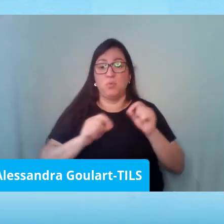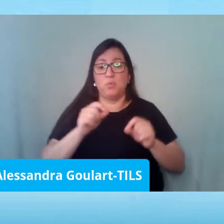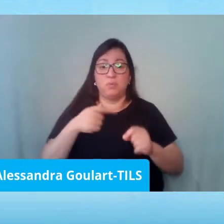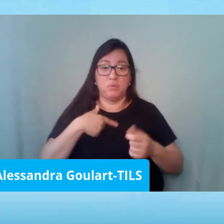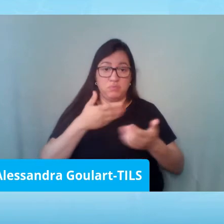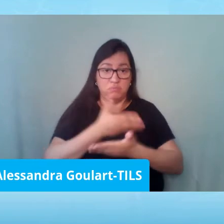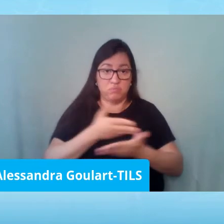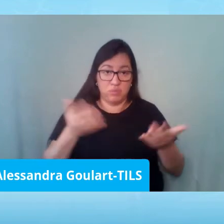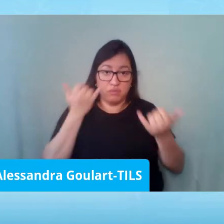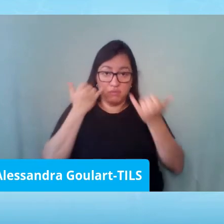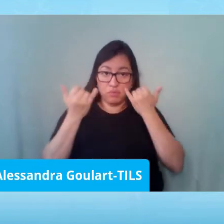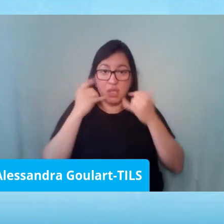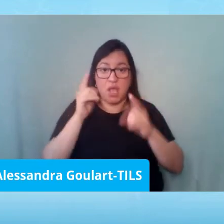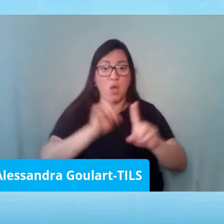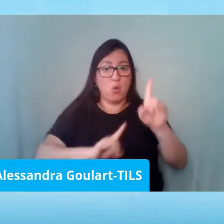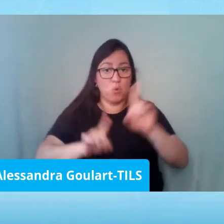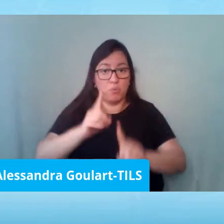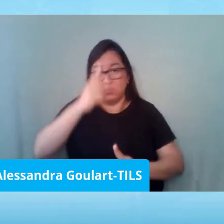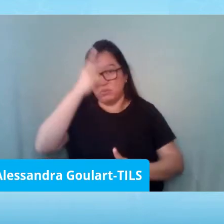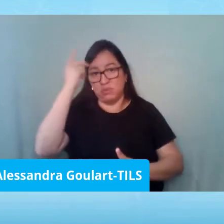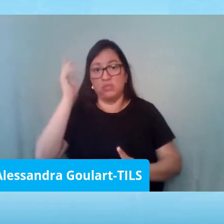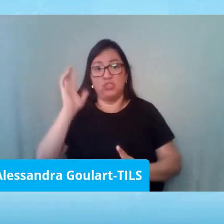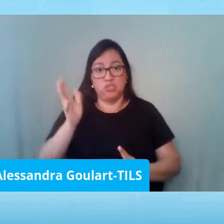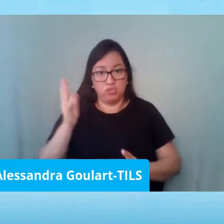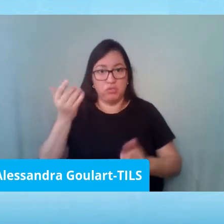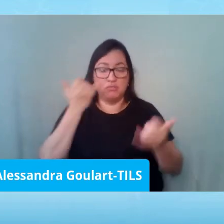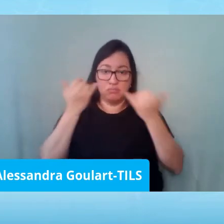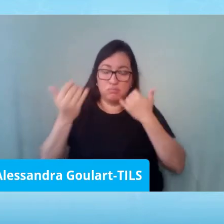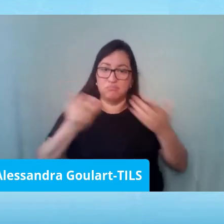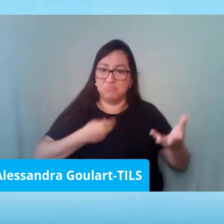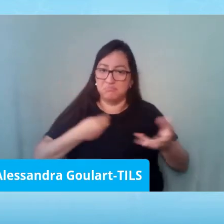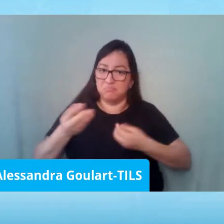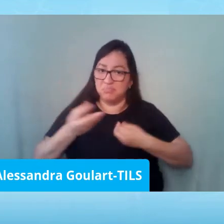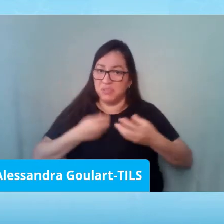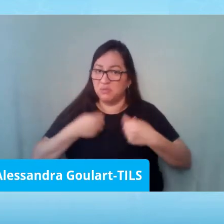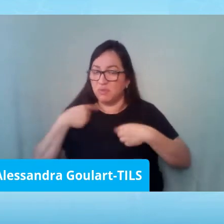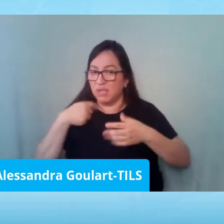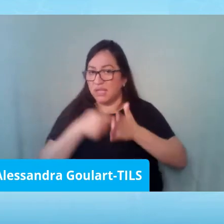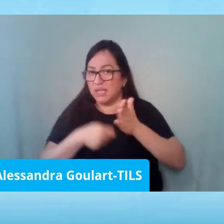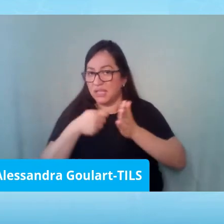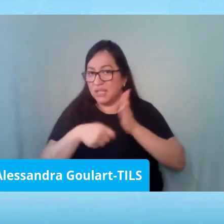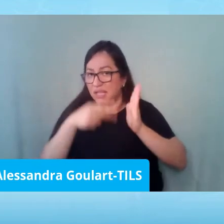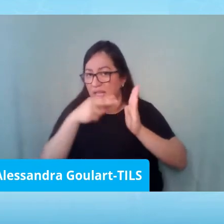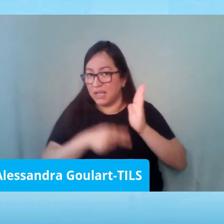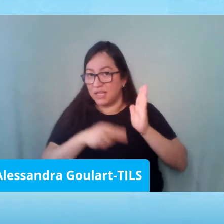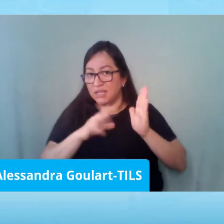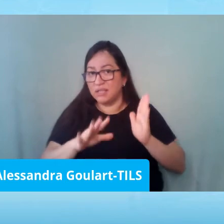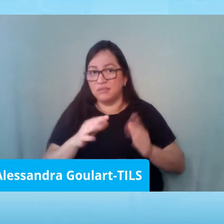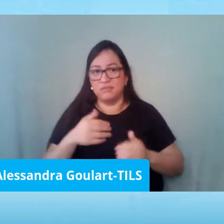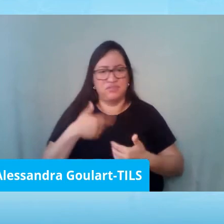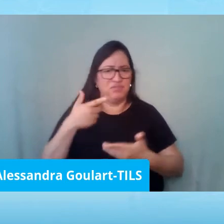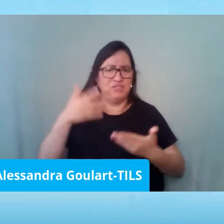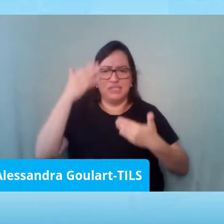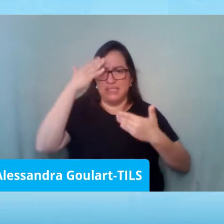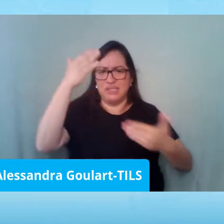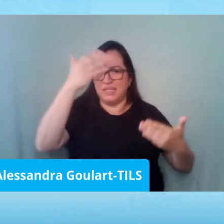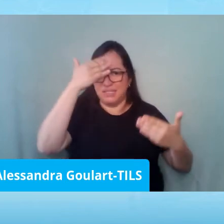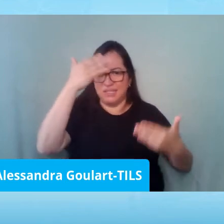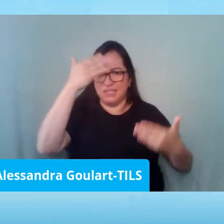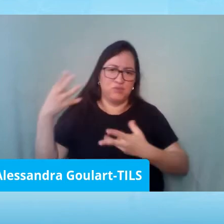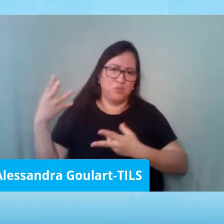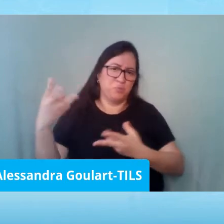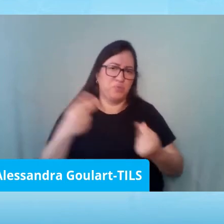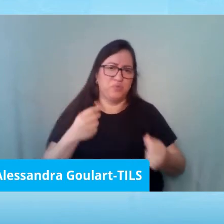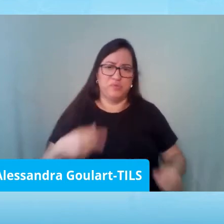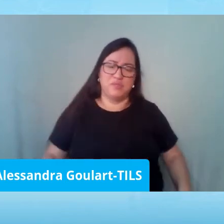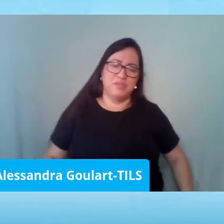vocês, algumas pessoas já trouxeram, eu vou até tentar ler aqui algumas. A gente agradece vocês estarem colocando e podem ir